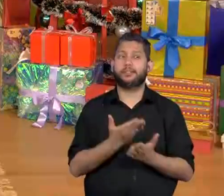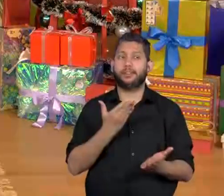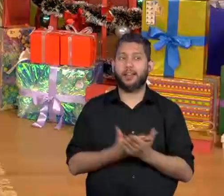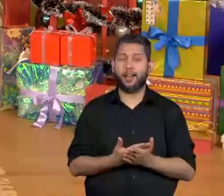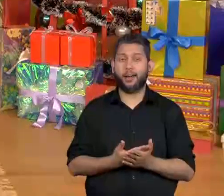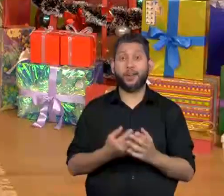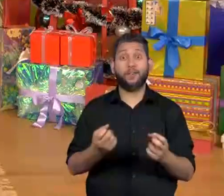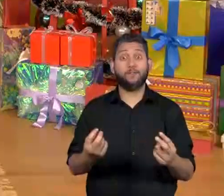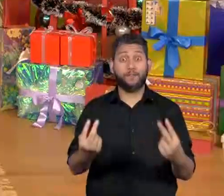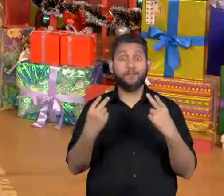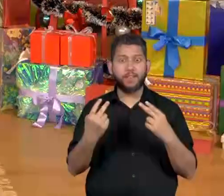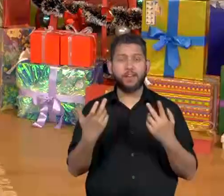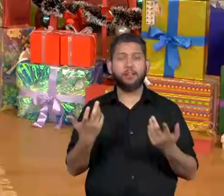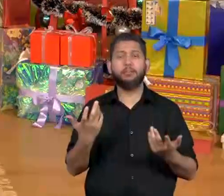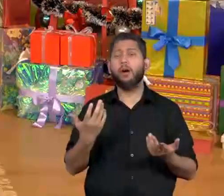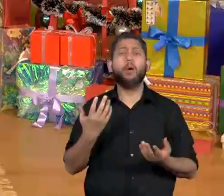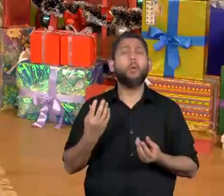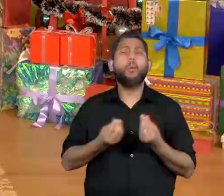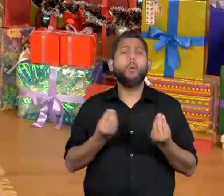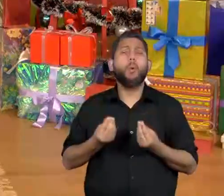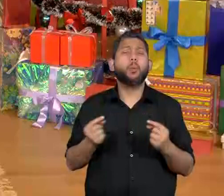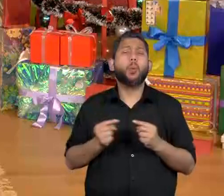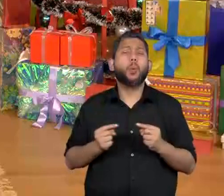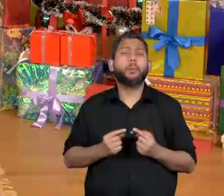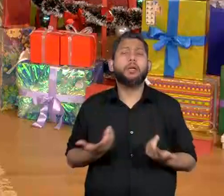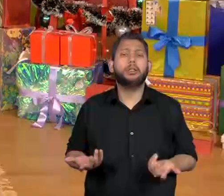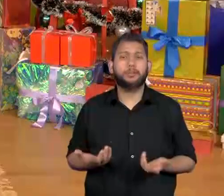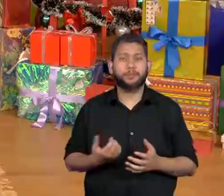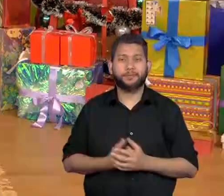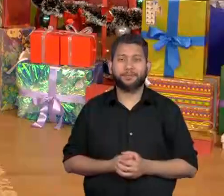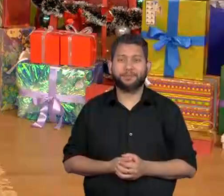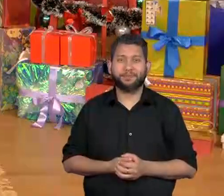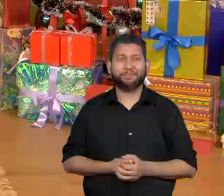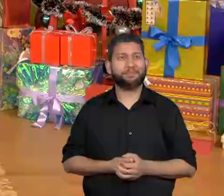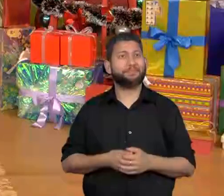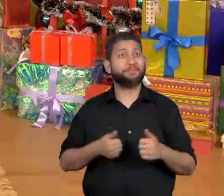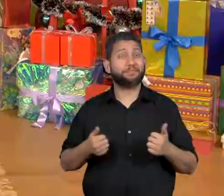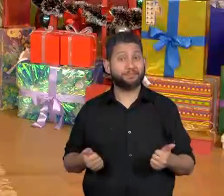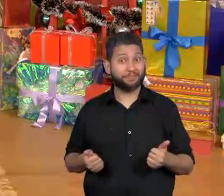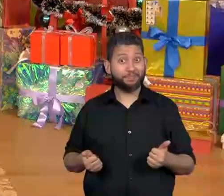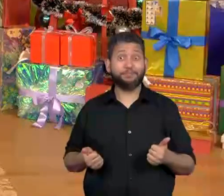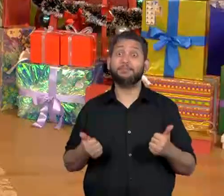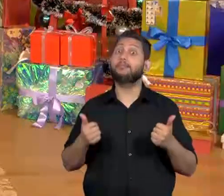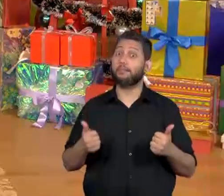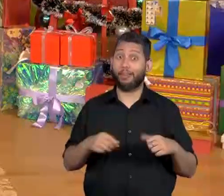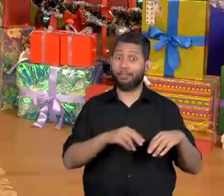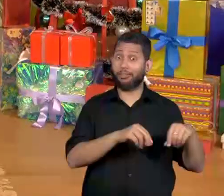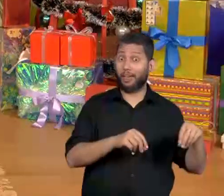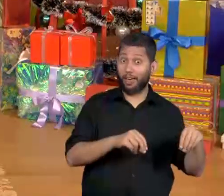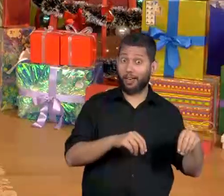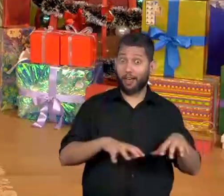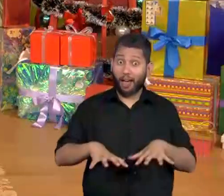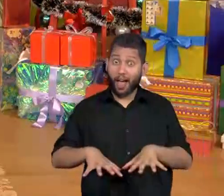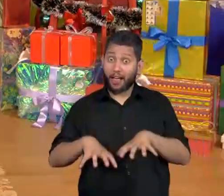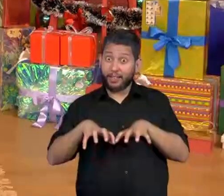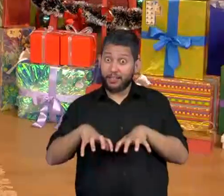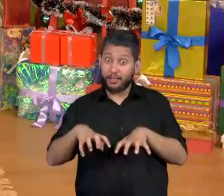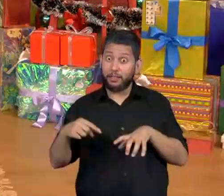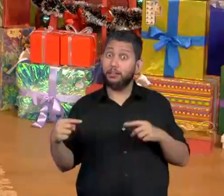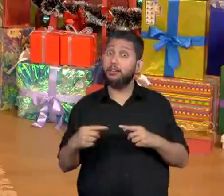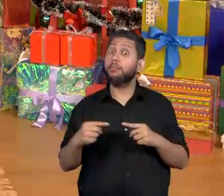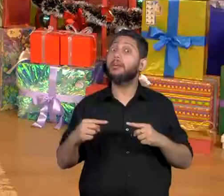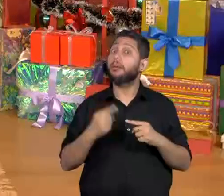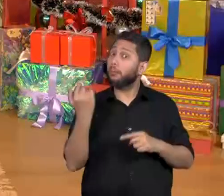eles vejam, então, qual que é essa relação. Sim, olha só, os dois ali têm uma relação muito íntima, inclusive, eles estão ali